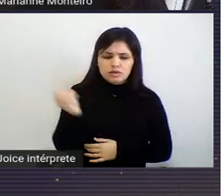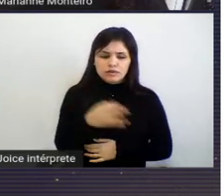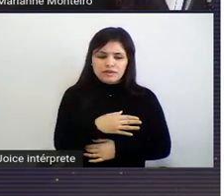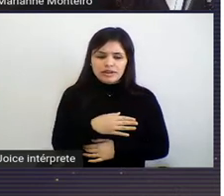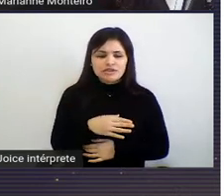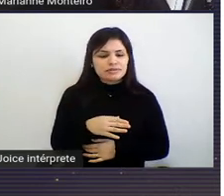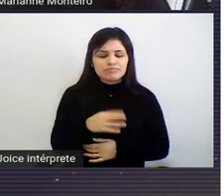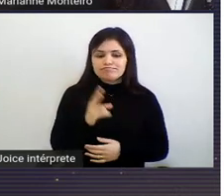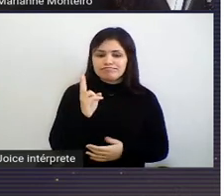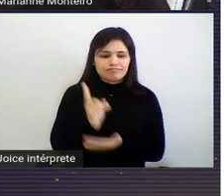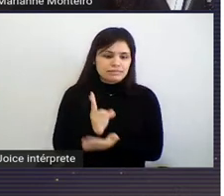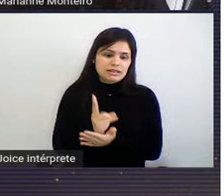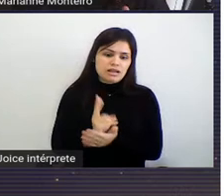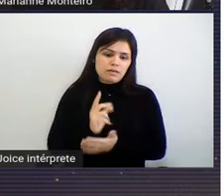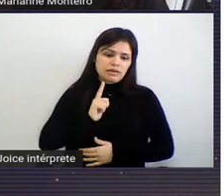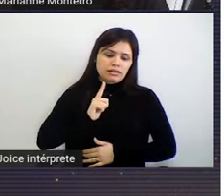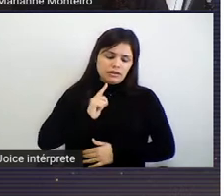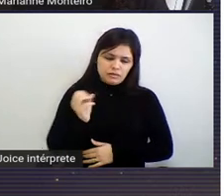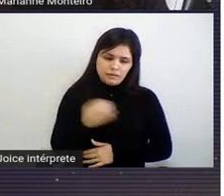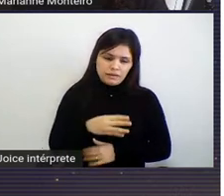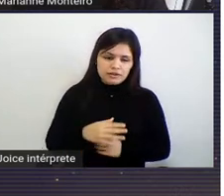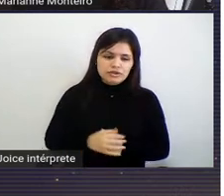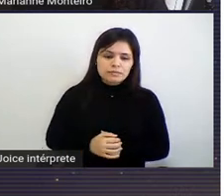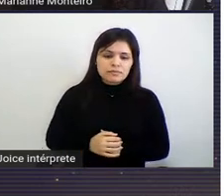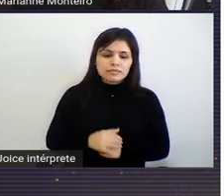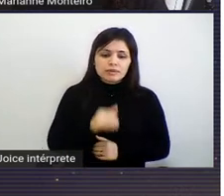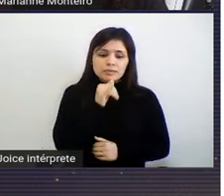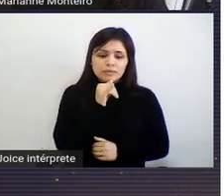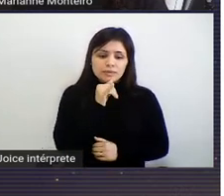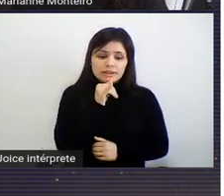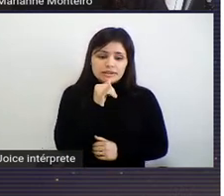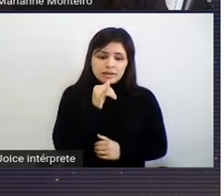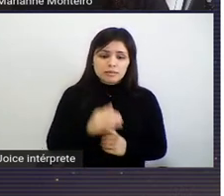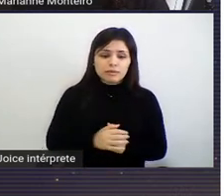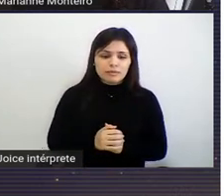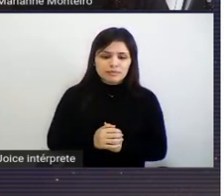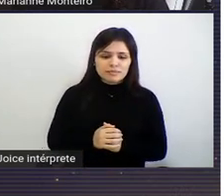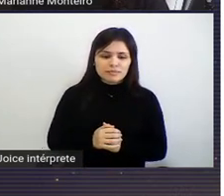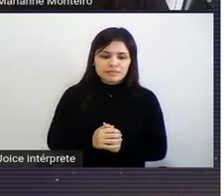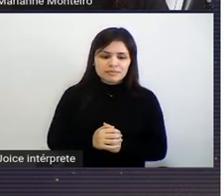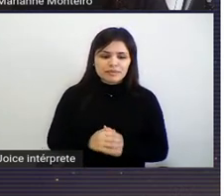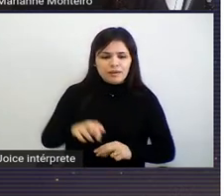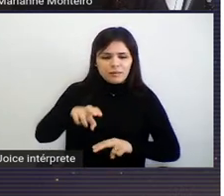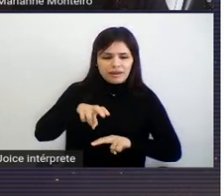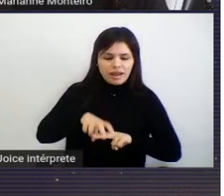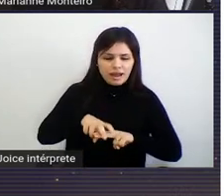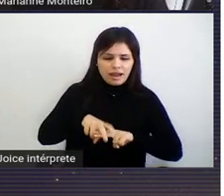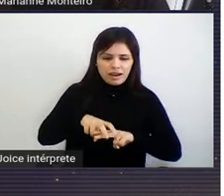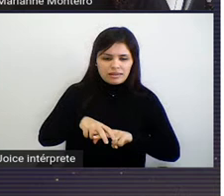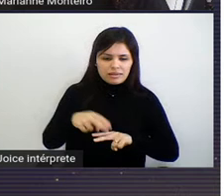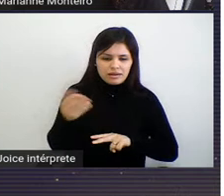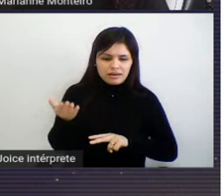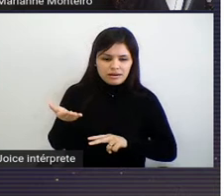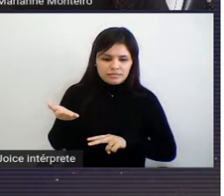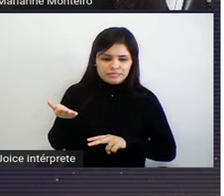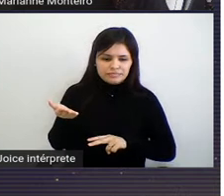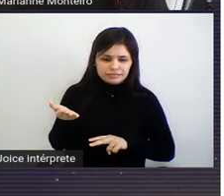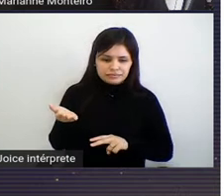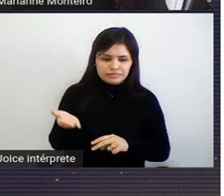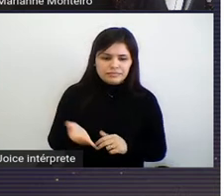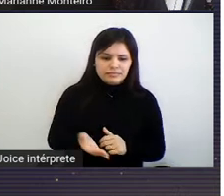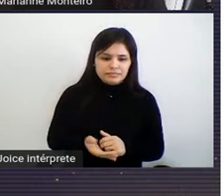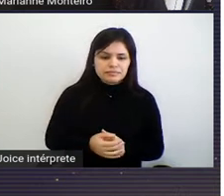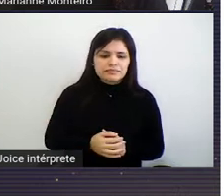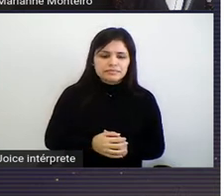constantes. Então, um exemplo recente, de janeiro agora de 2021, é essa demonstração